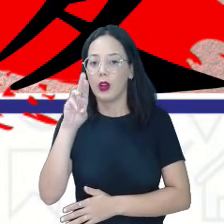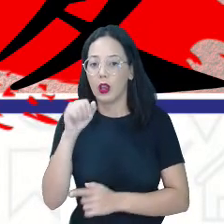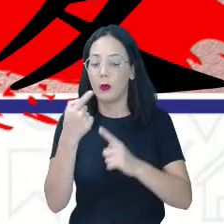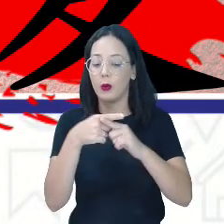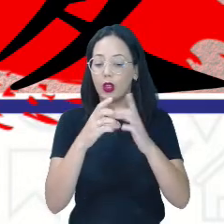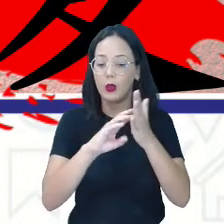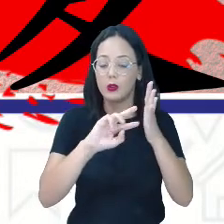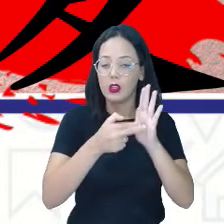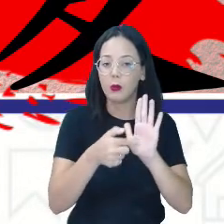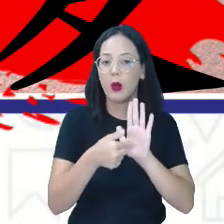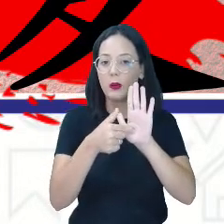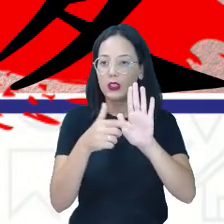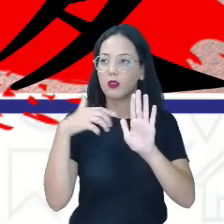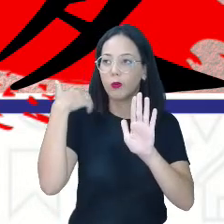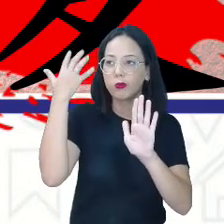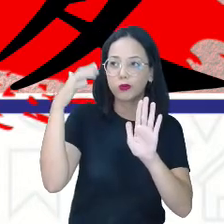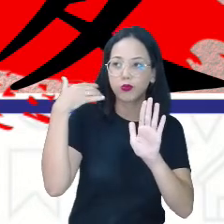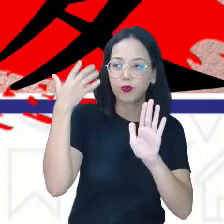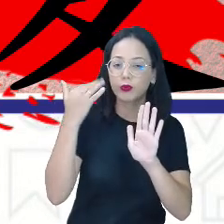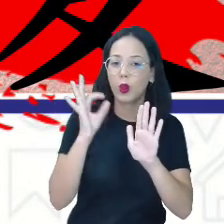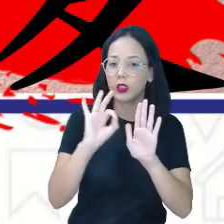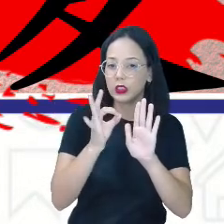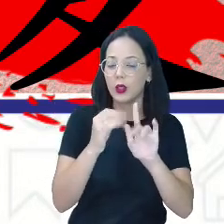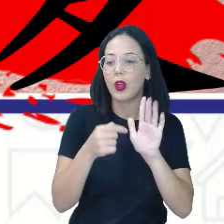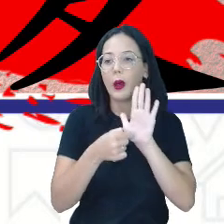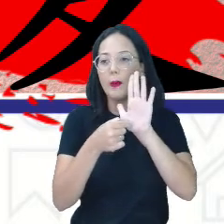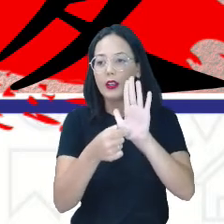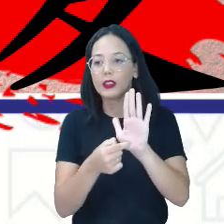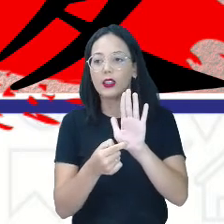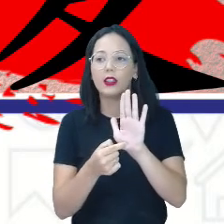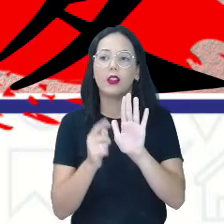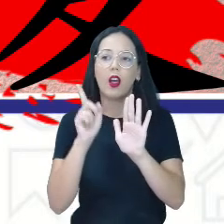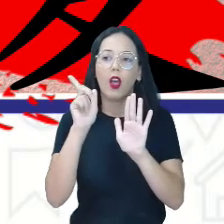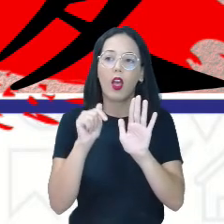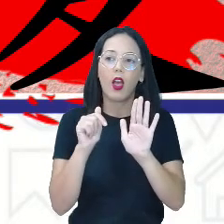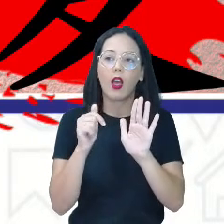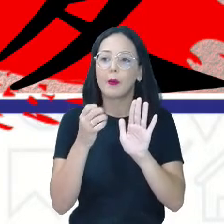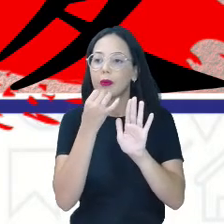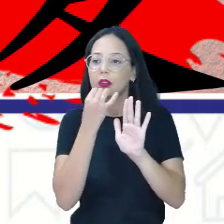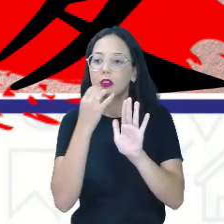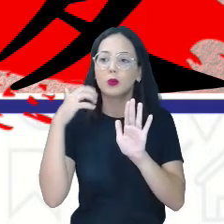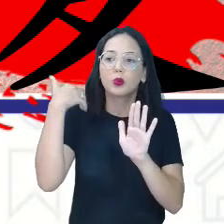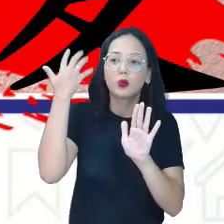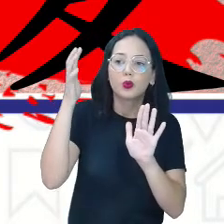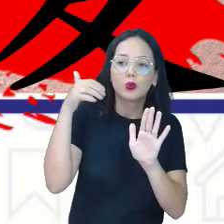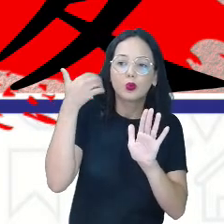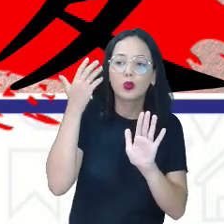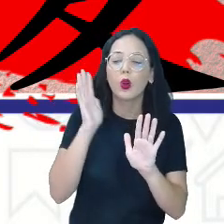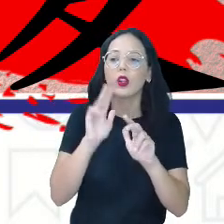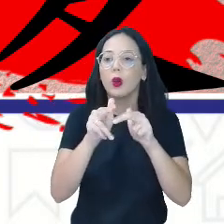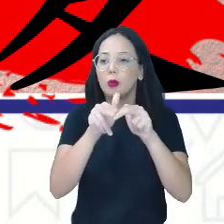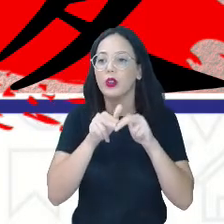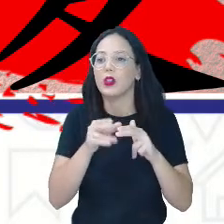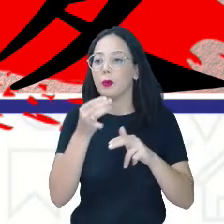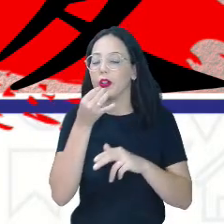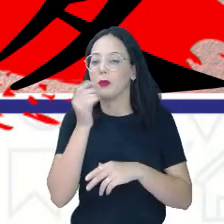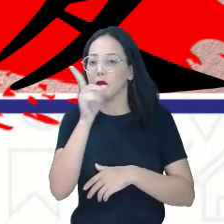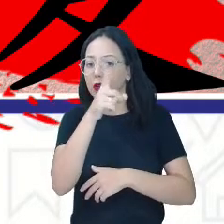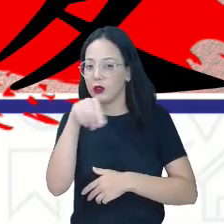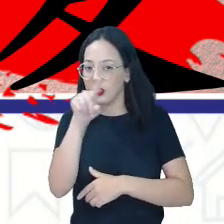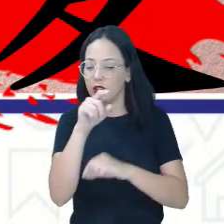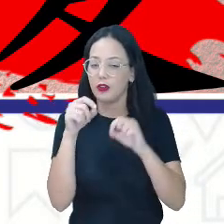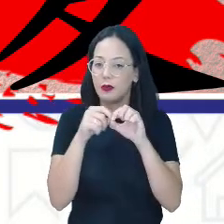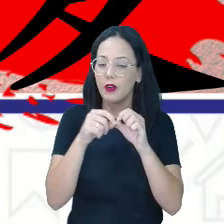símbolo ele representa um som, certo? Ele representa, né, um som. Então, quando você faz, né,